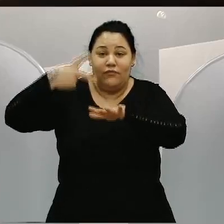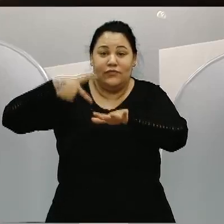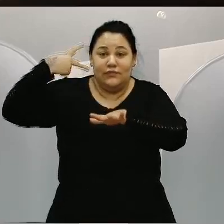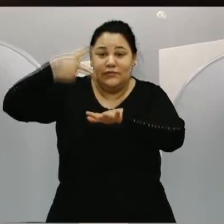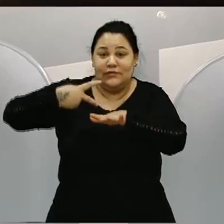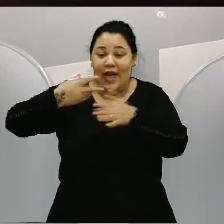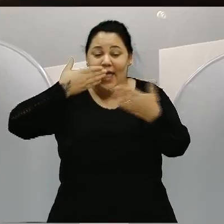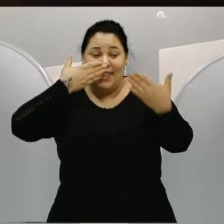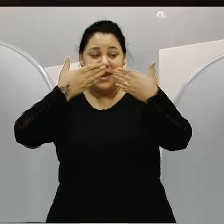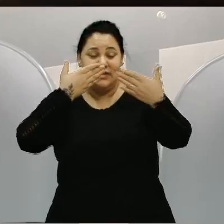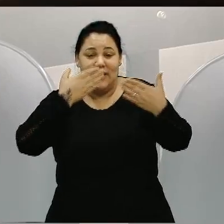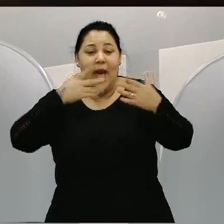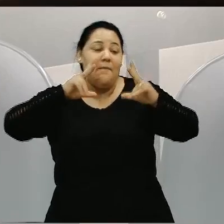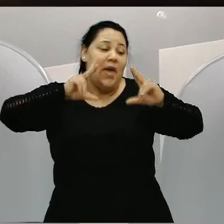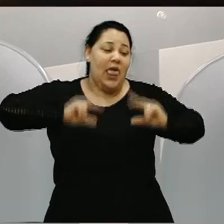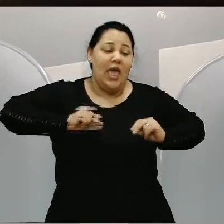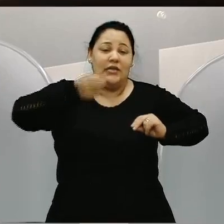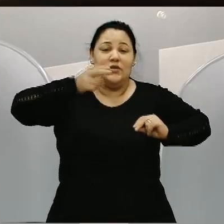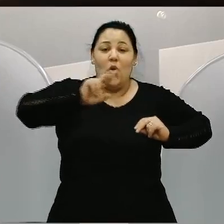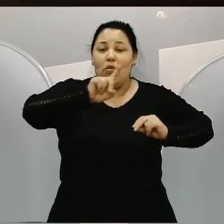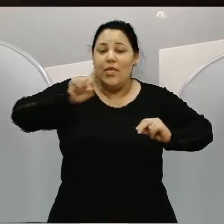homenagem.